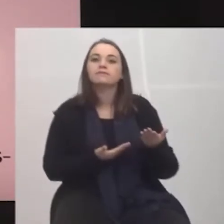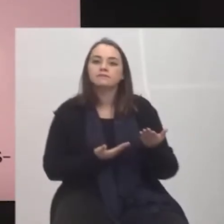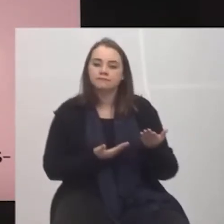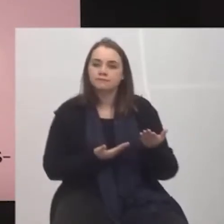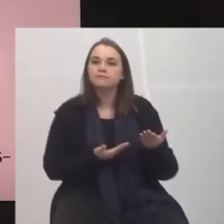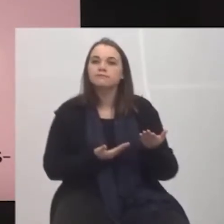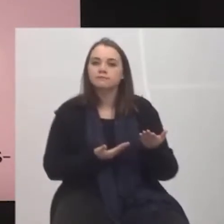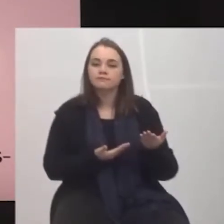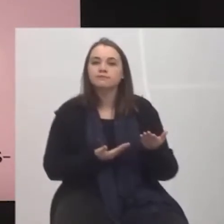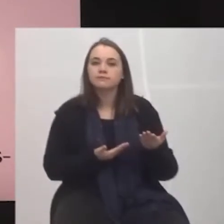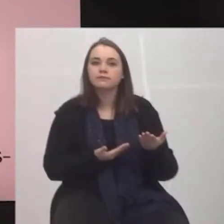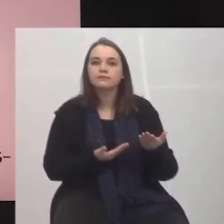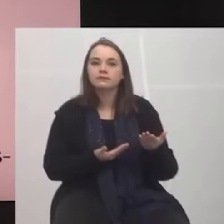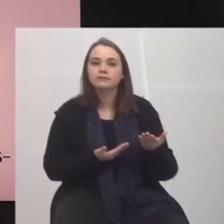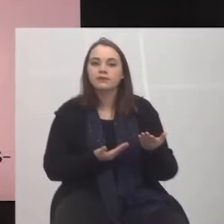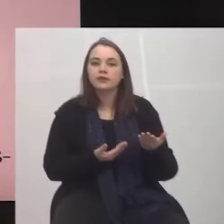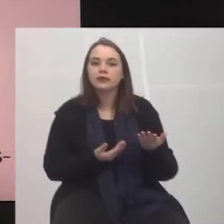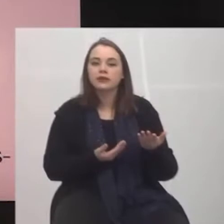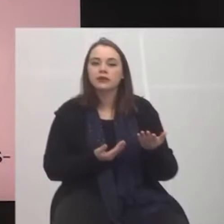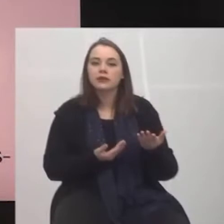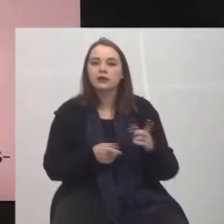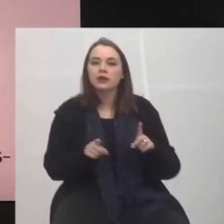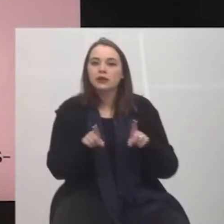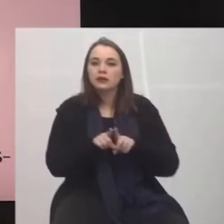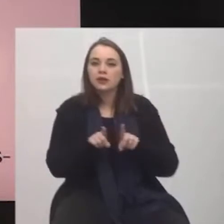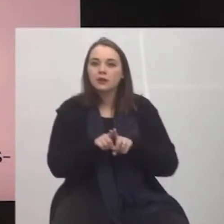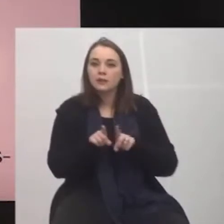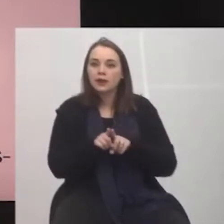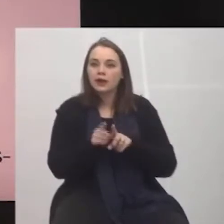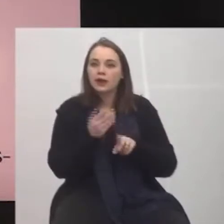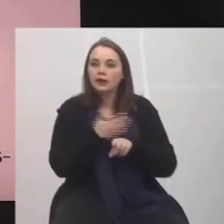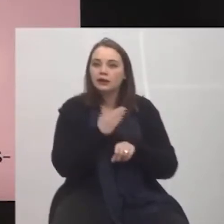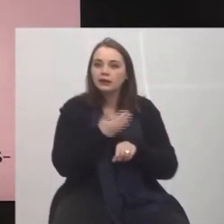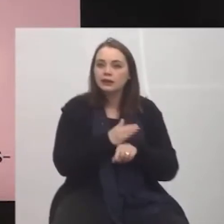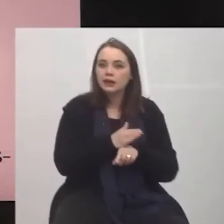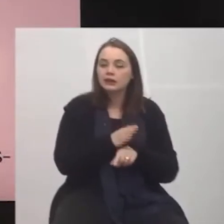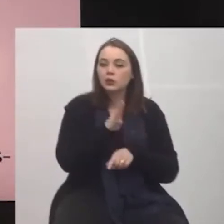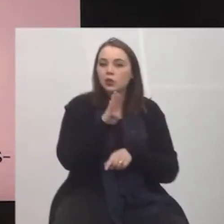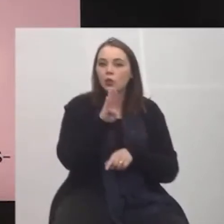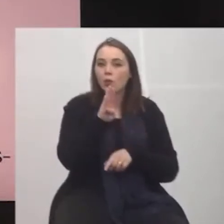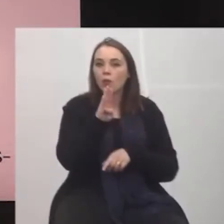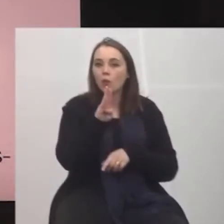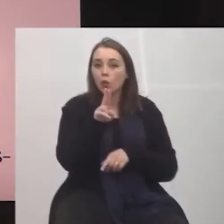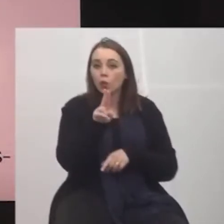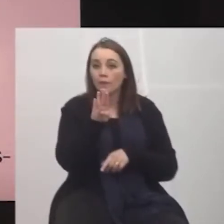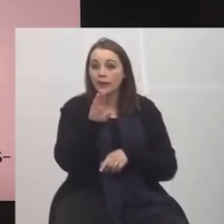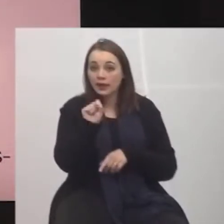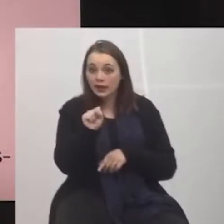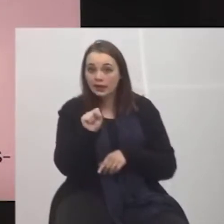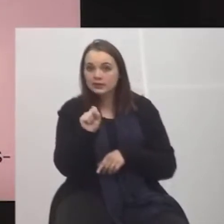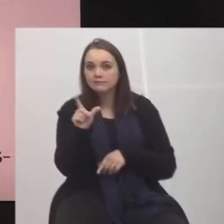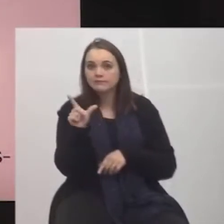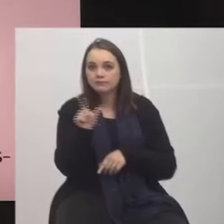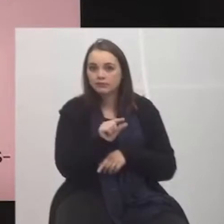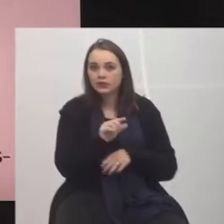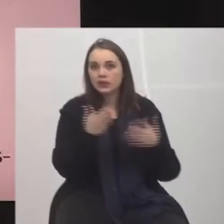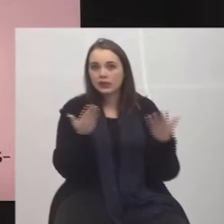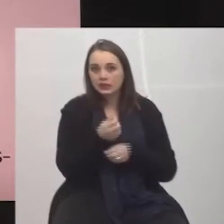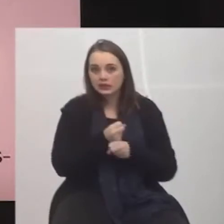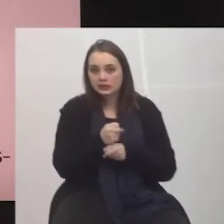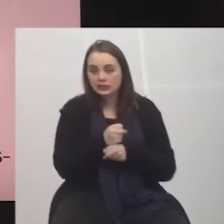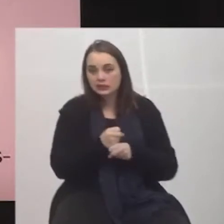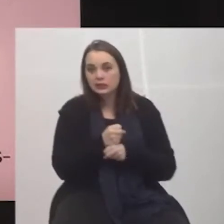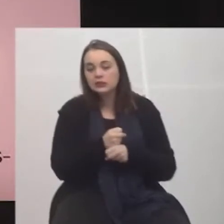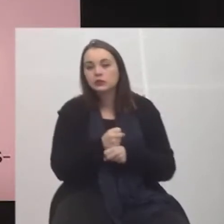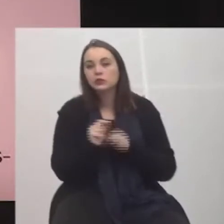parte disso. A descentralização de testagem nas UBSs, que então esse ano inteiro, né,